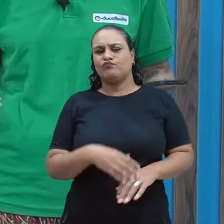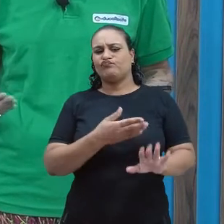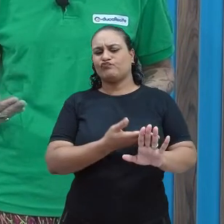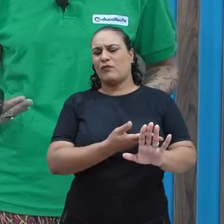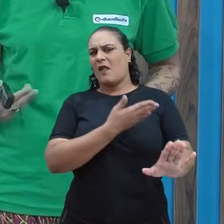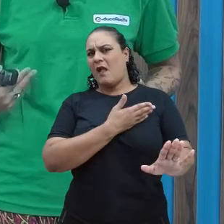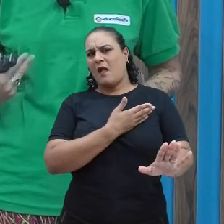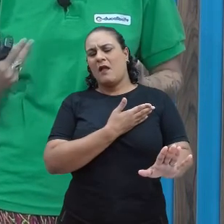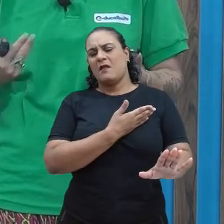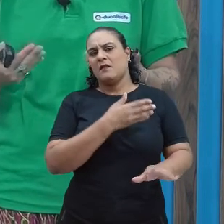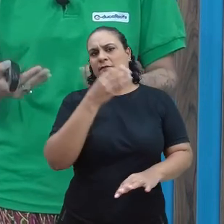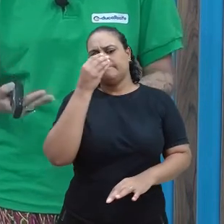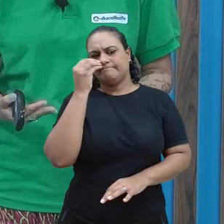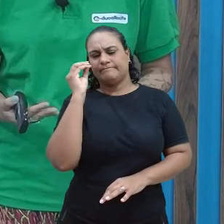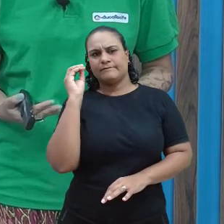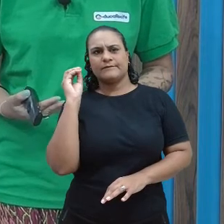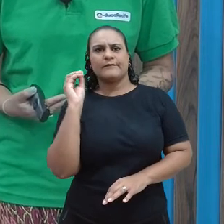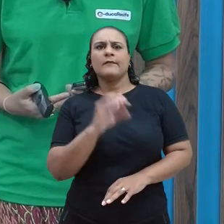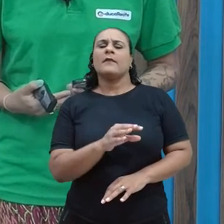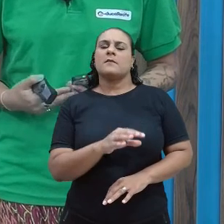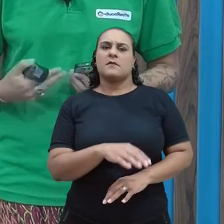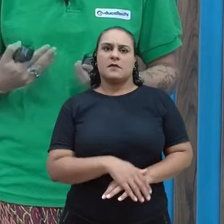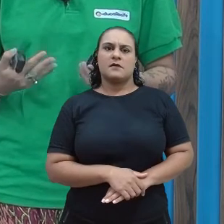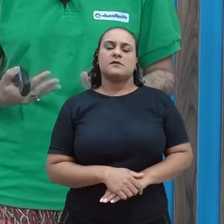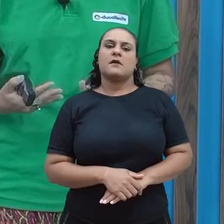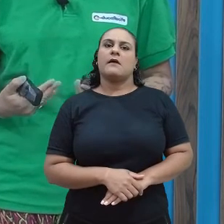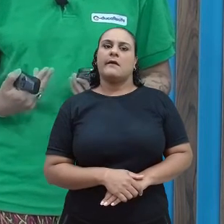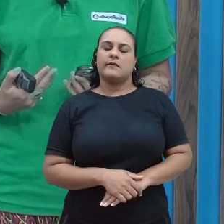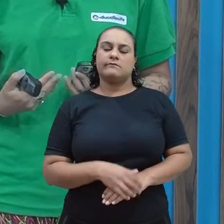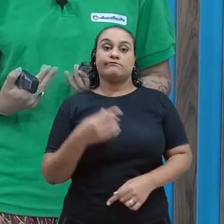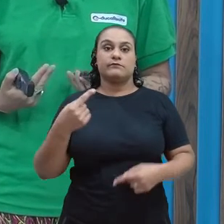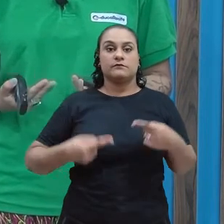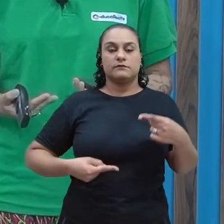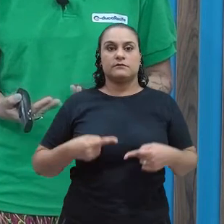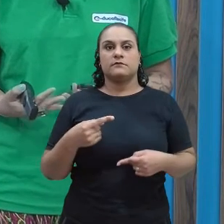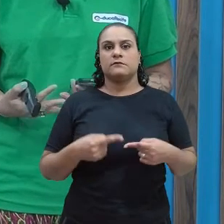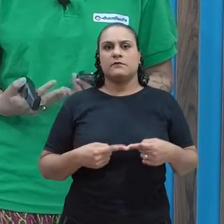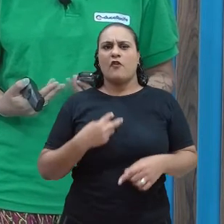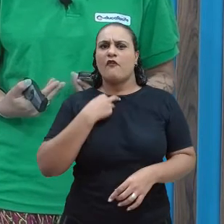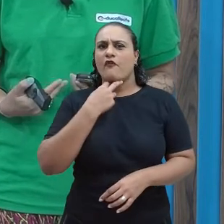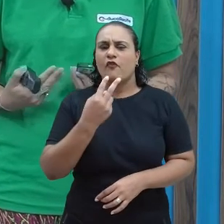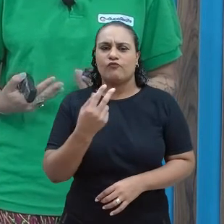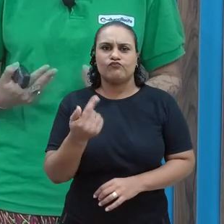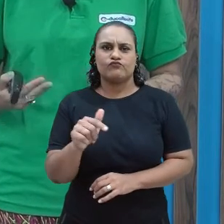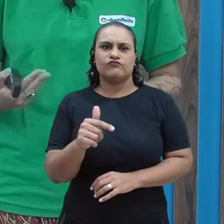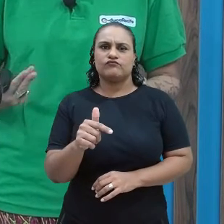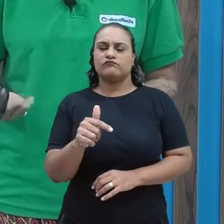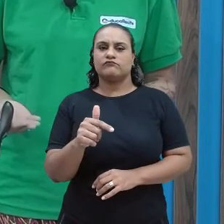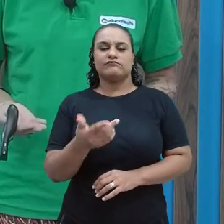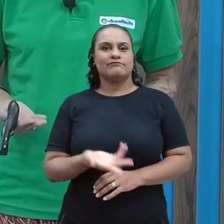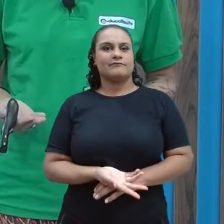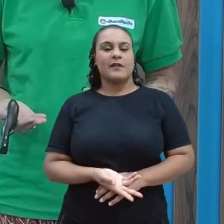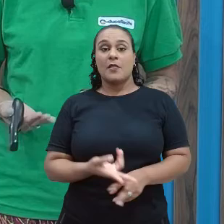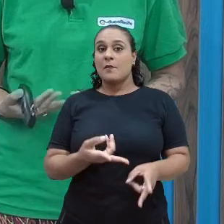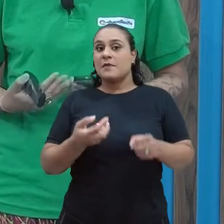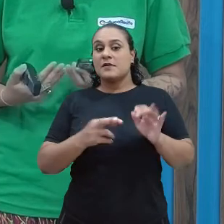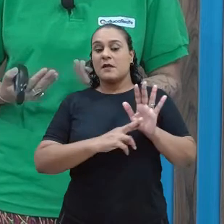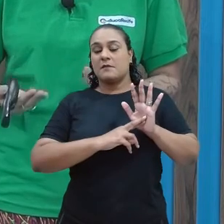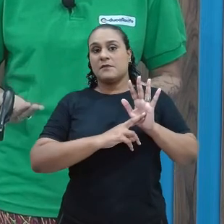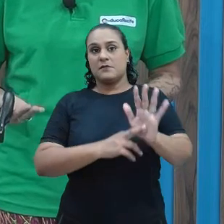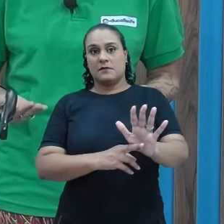afastadas, né, dessas grandes decisões aí, políticas e tudo. Não tem voz, a gente não vê representatividade, né,